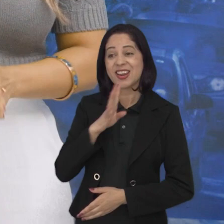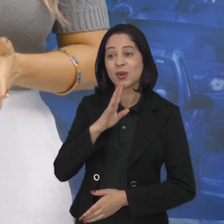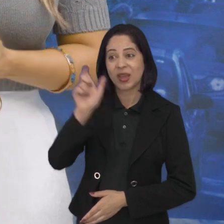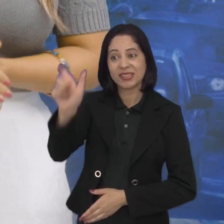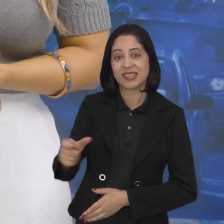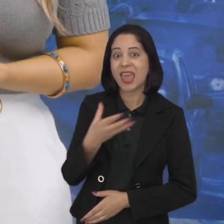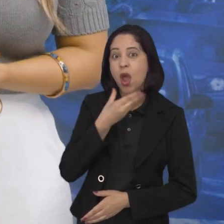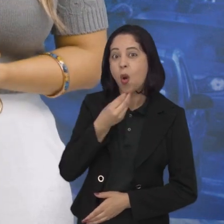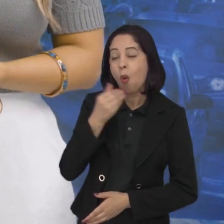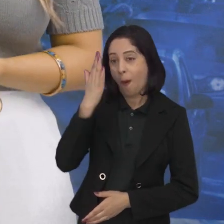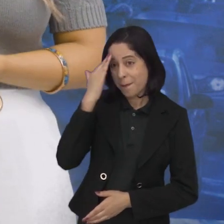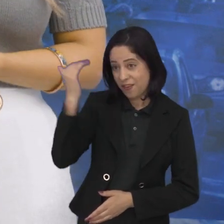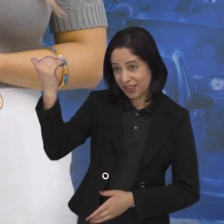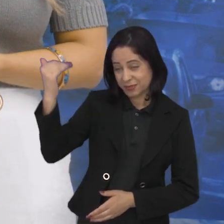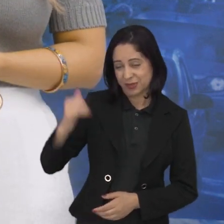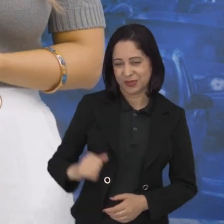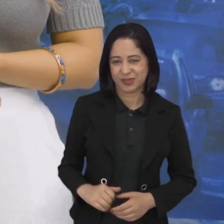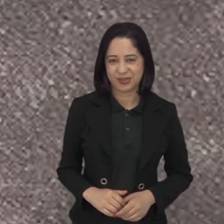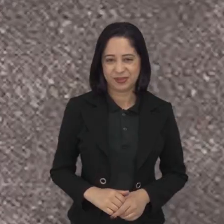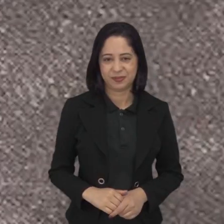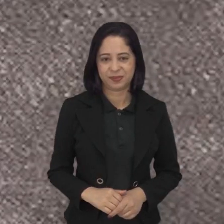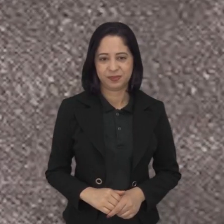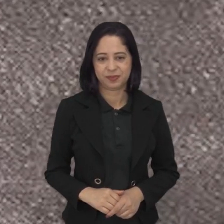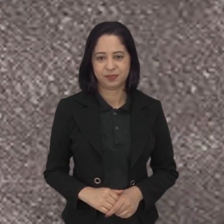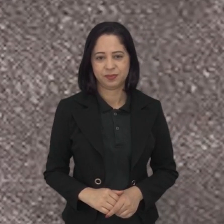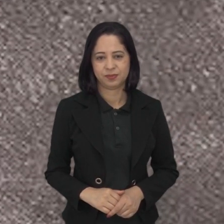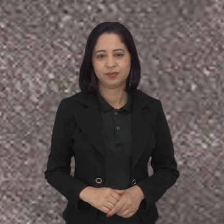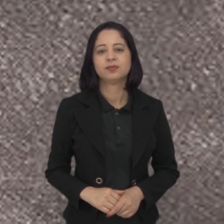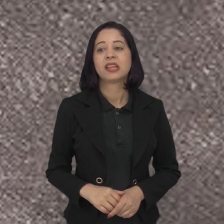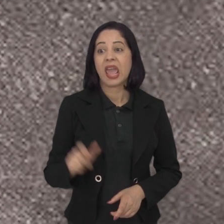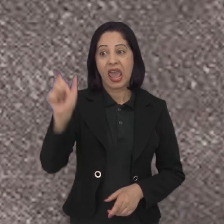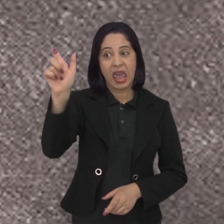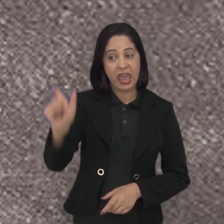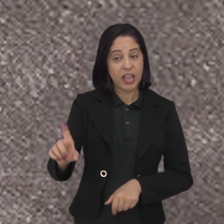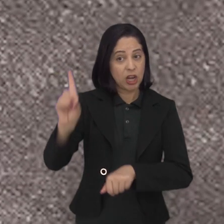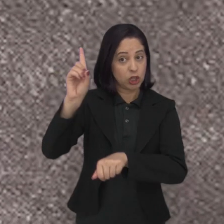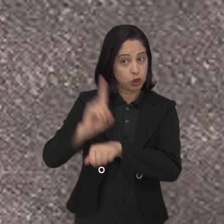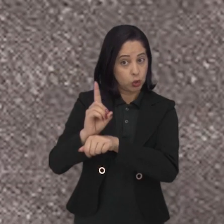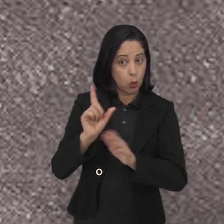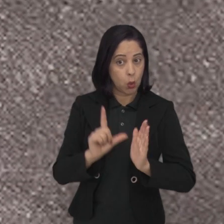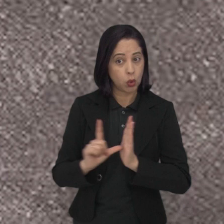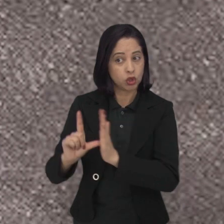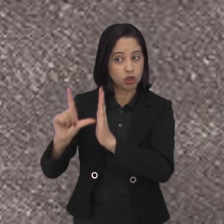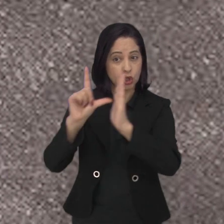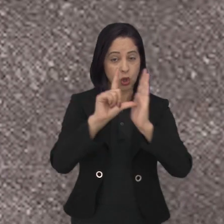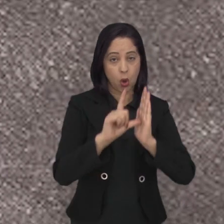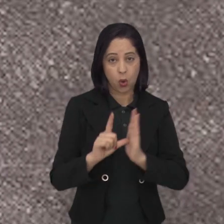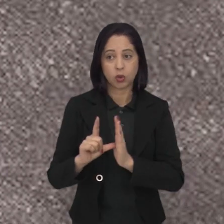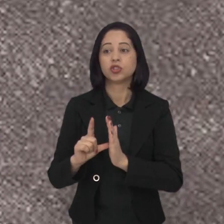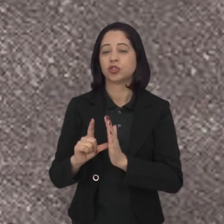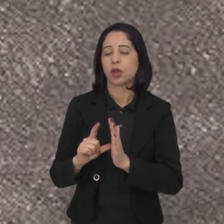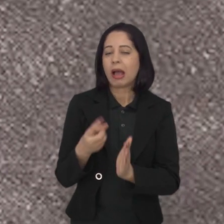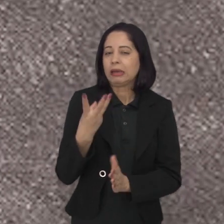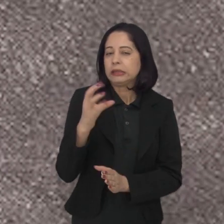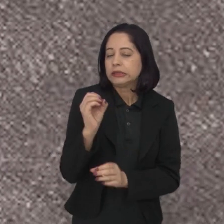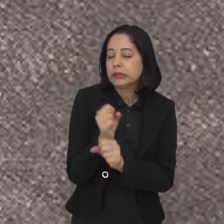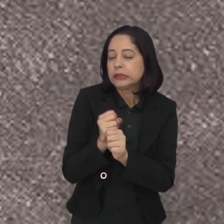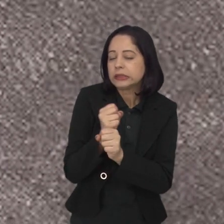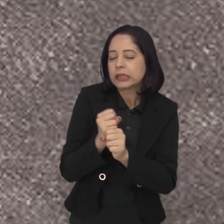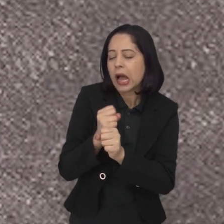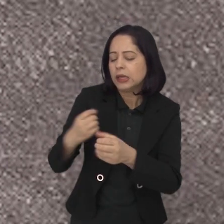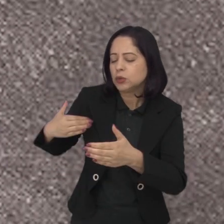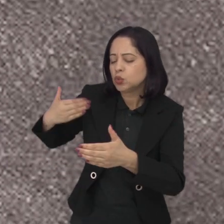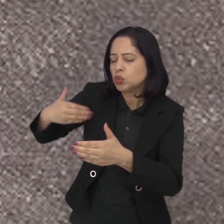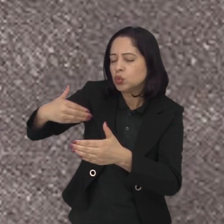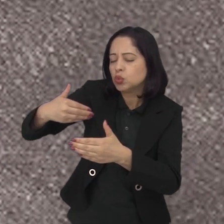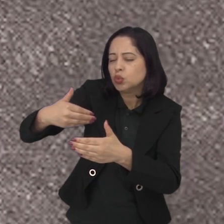esse importante nome do município. Um comerciante com carreira política de quase 30 anos e um legado